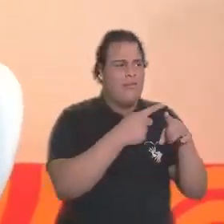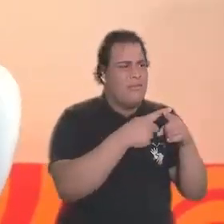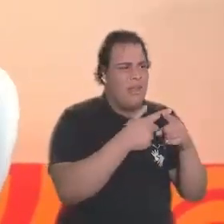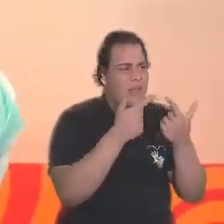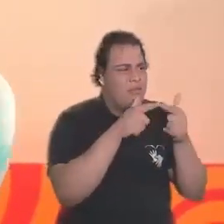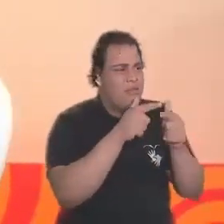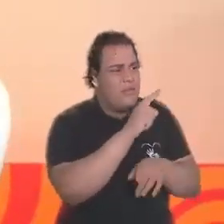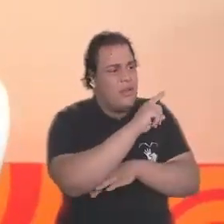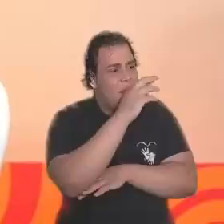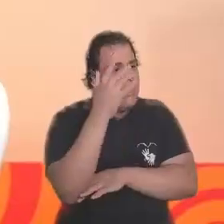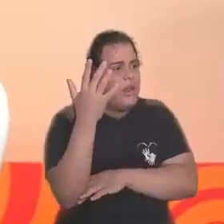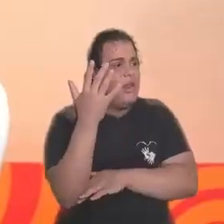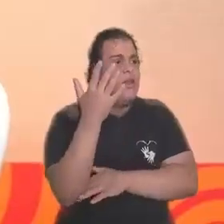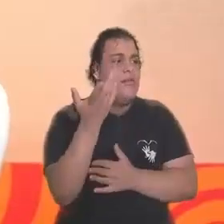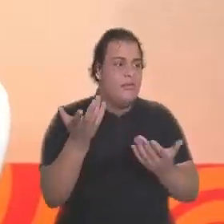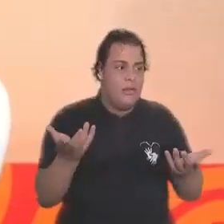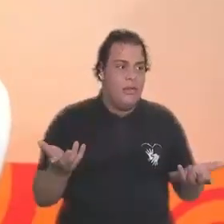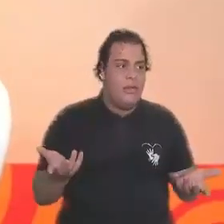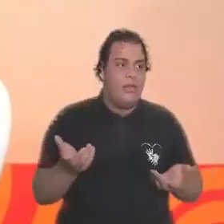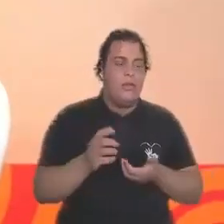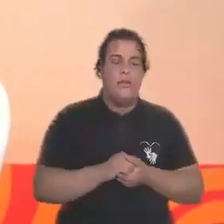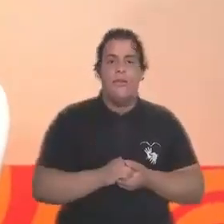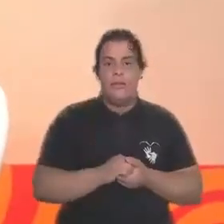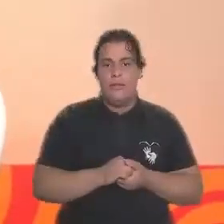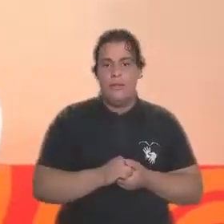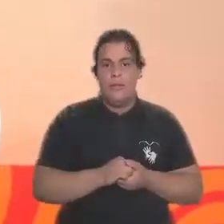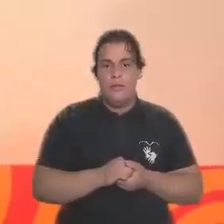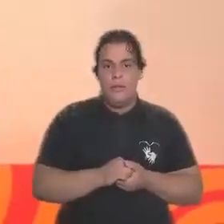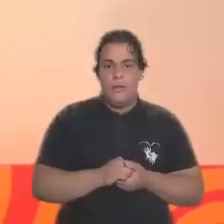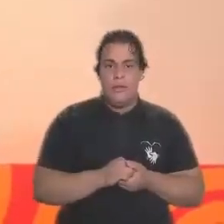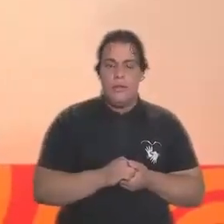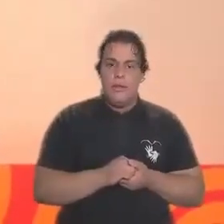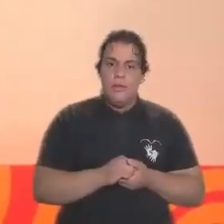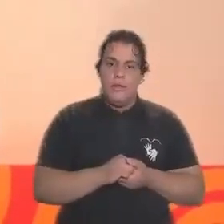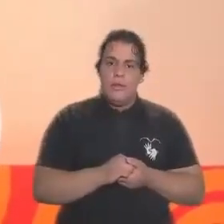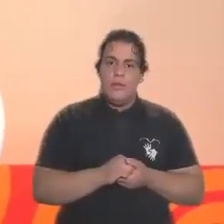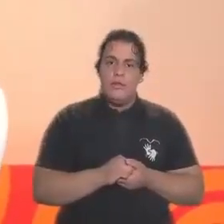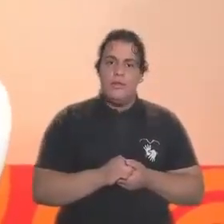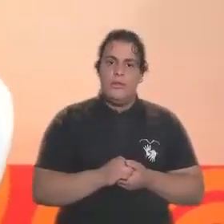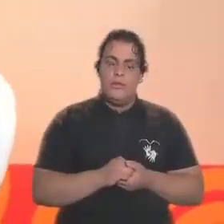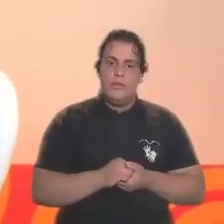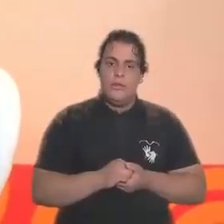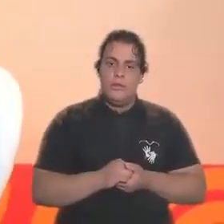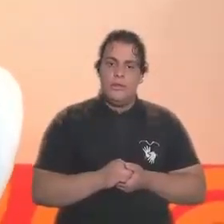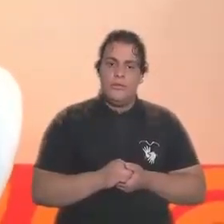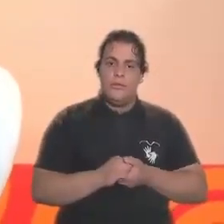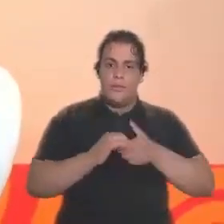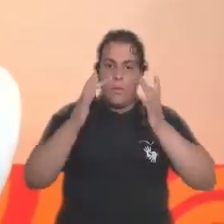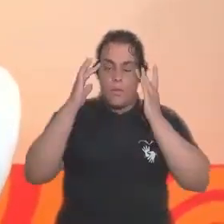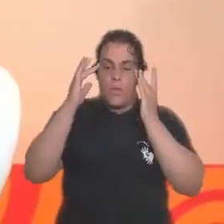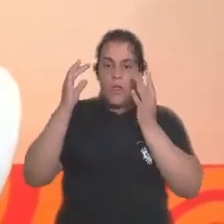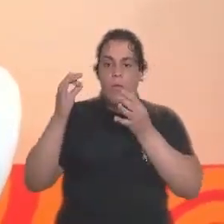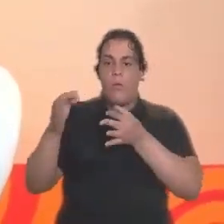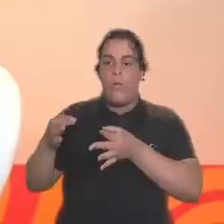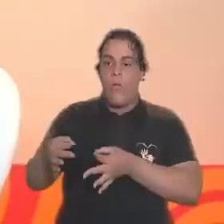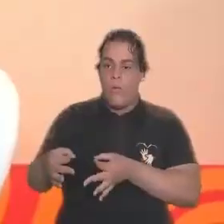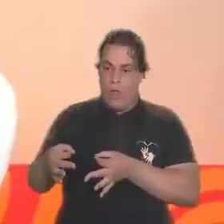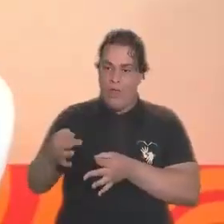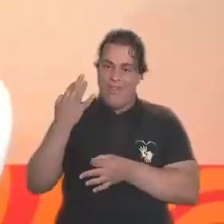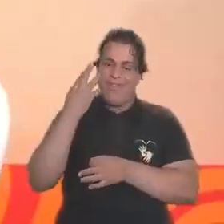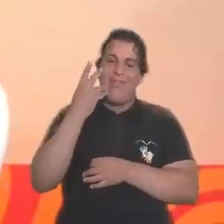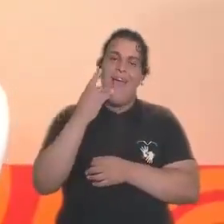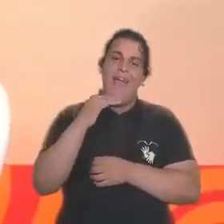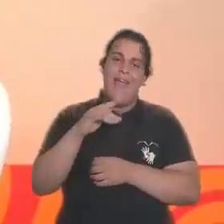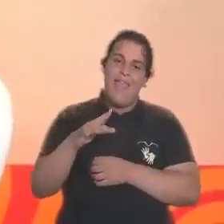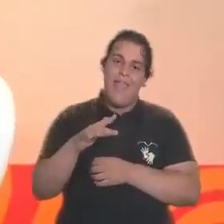árvore? Obviamente, tem passeio que é curto e que não tem condição, né, de ter. Mas essa consciência, quando vem, né, das